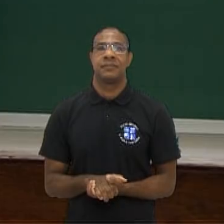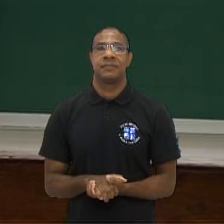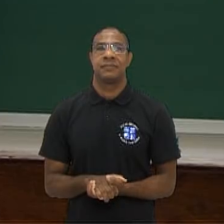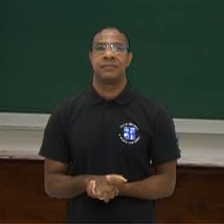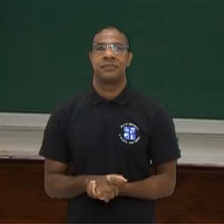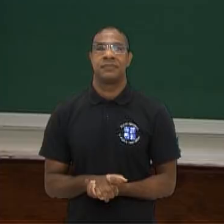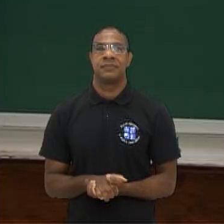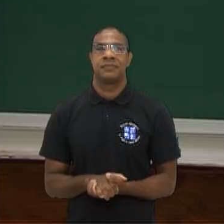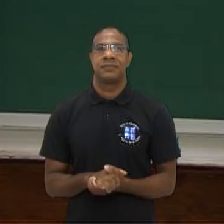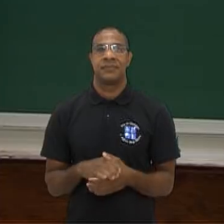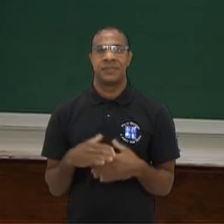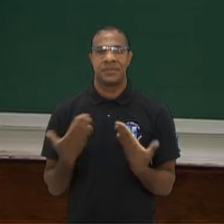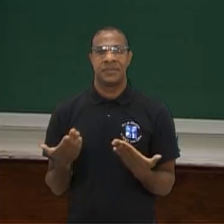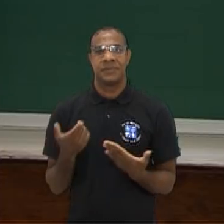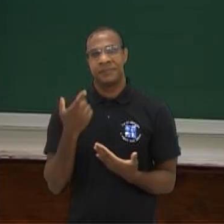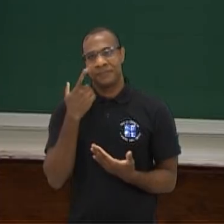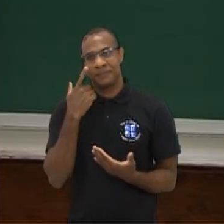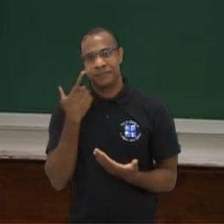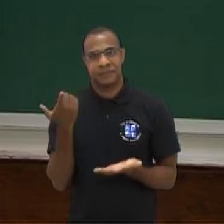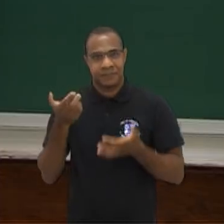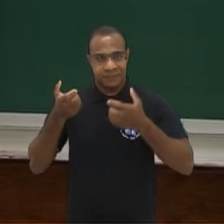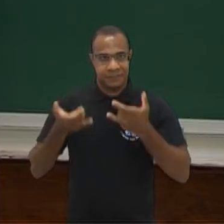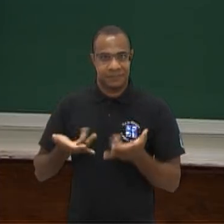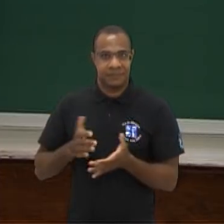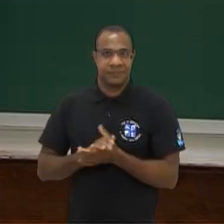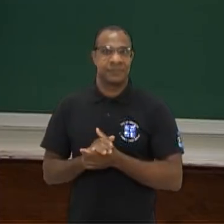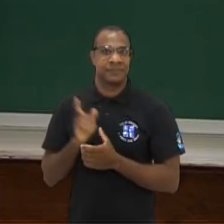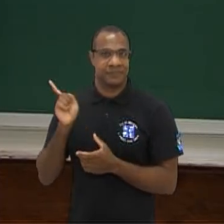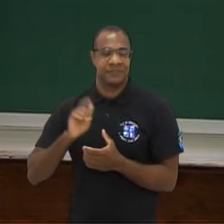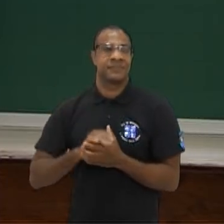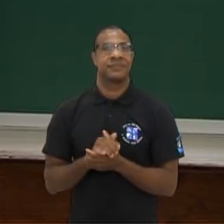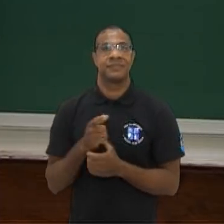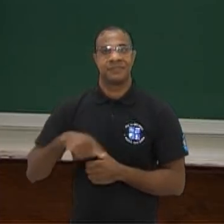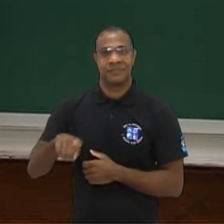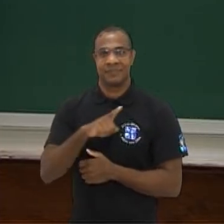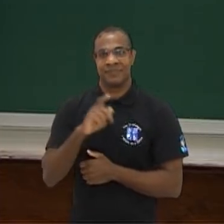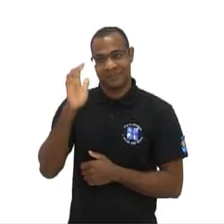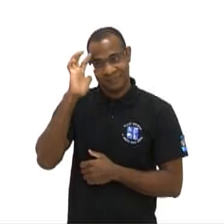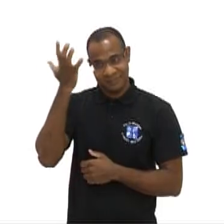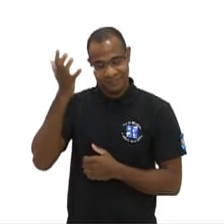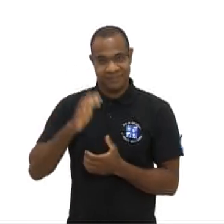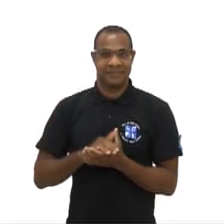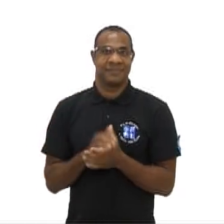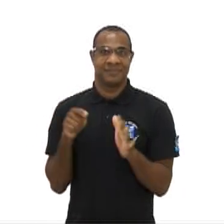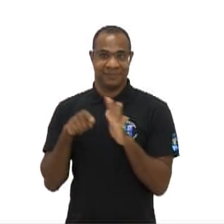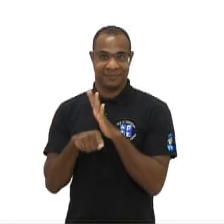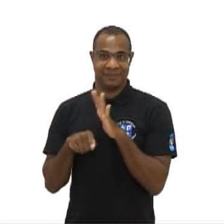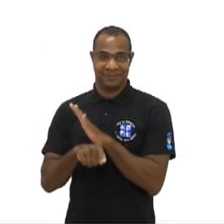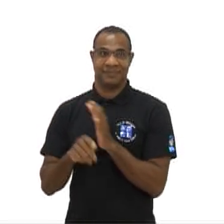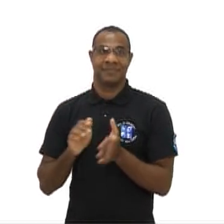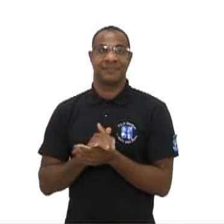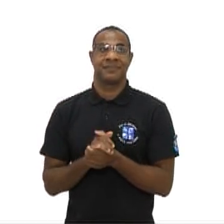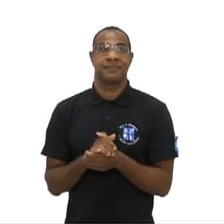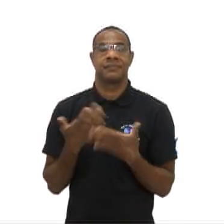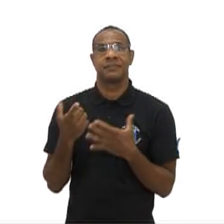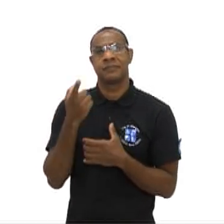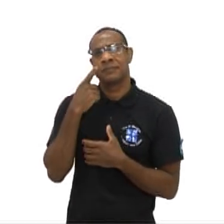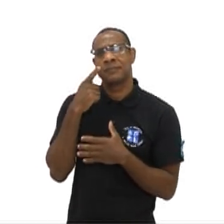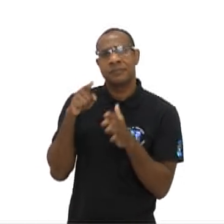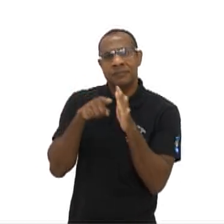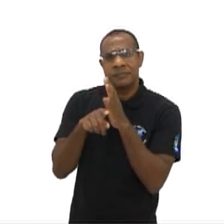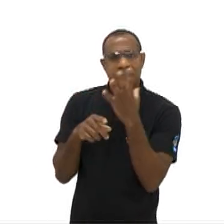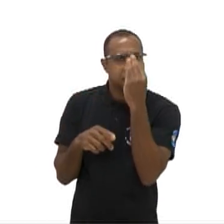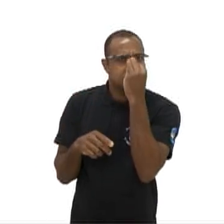Vamos lá então, pessoal, para a gente estar trabalhando dentro desse contexto, vamos ali resolver então o nosso quiz. Olha o que ele diz para a gente ali, ó. Quando analisamos uma